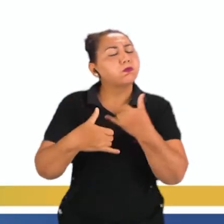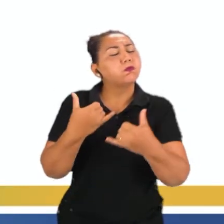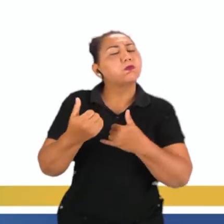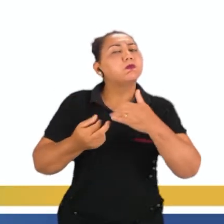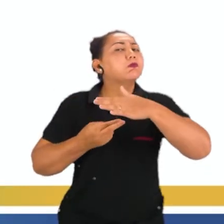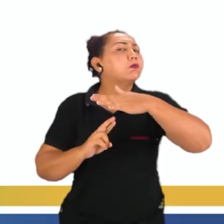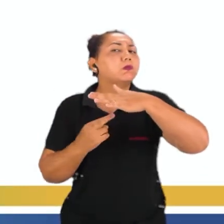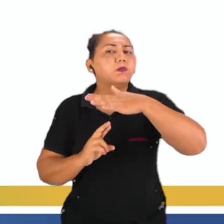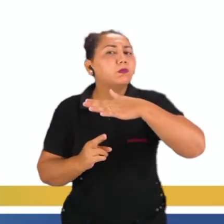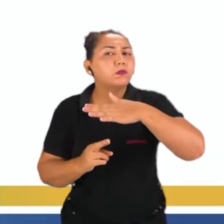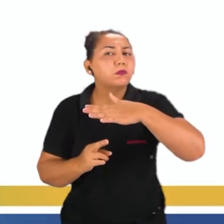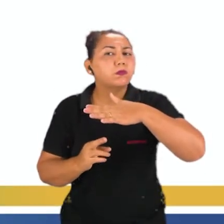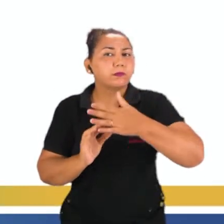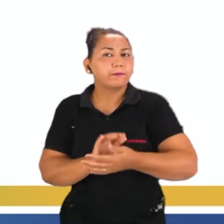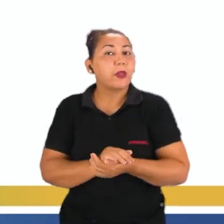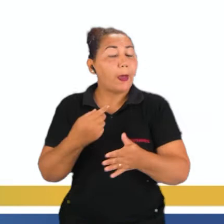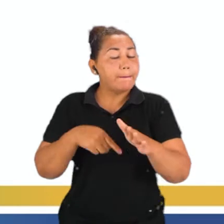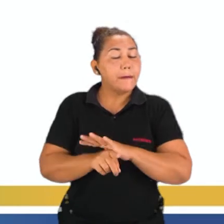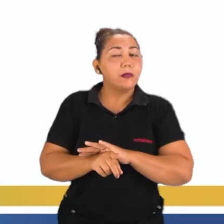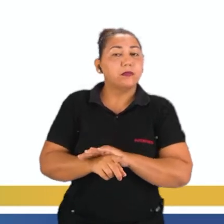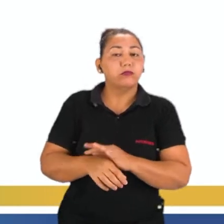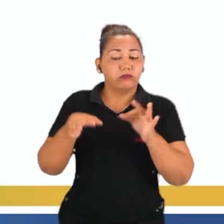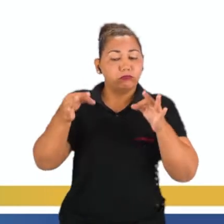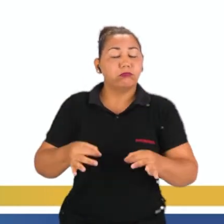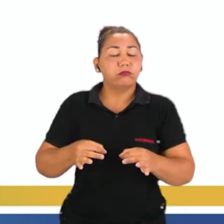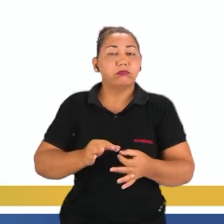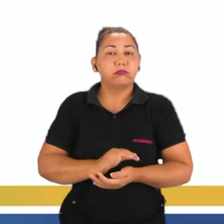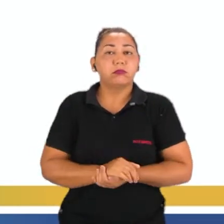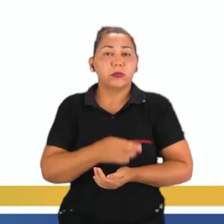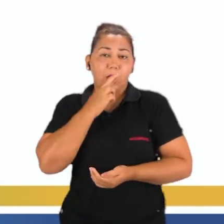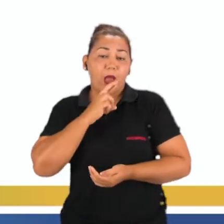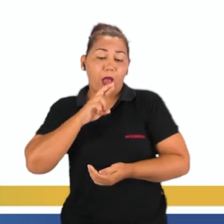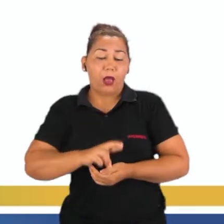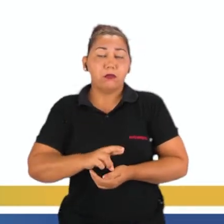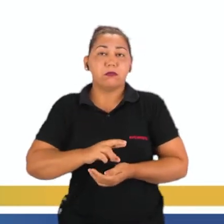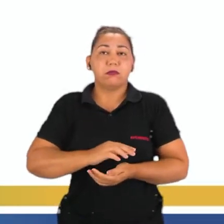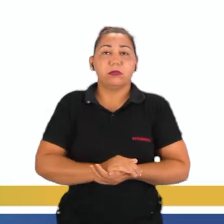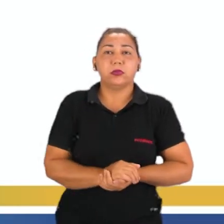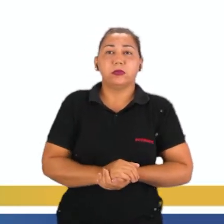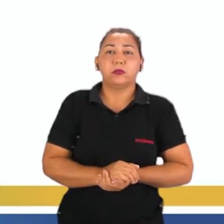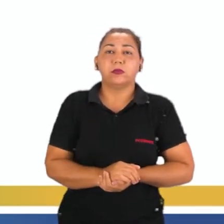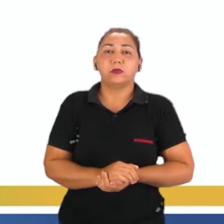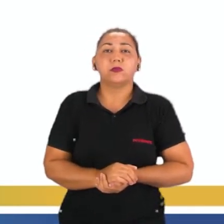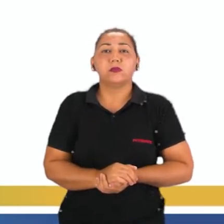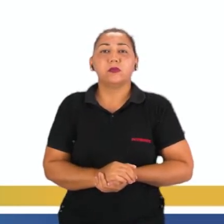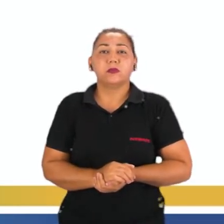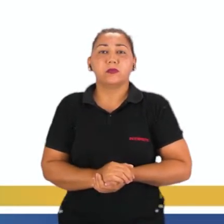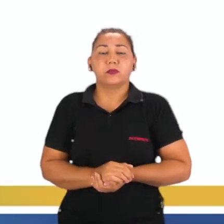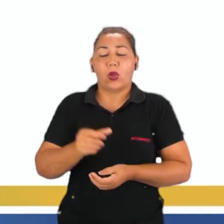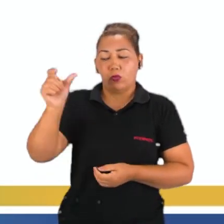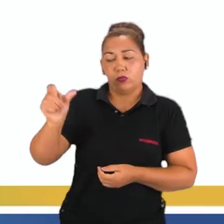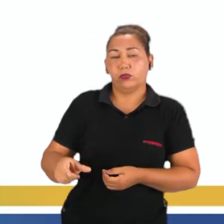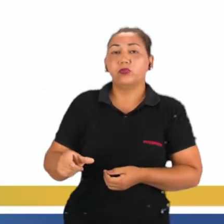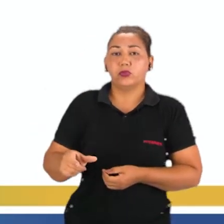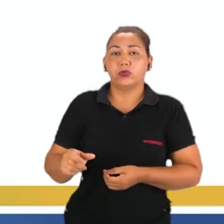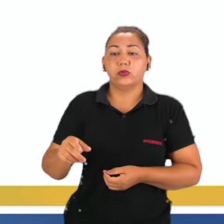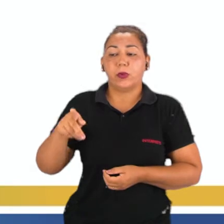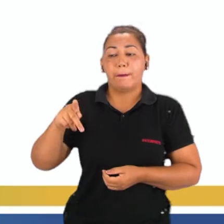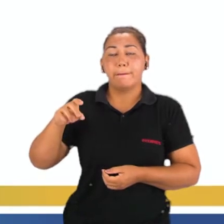pergunta feita da forma correta. A resposta que damos a esta pergunta é o sujeito,